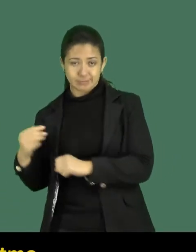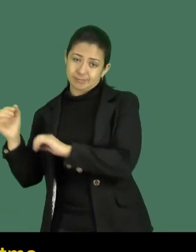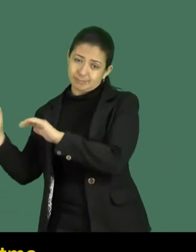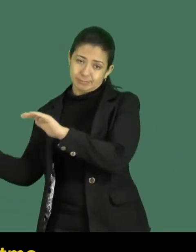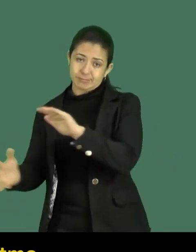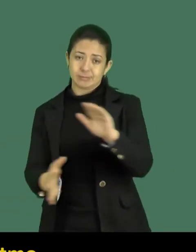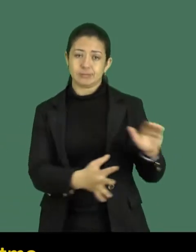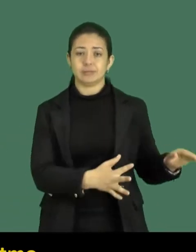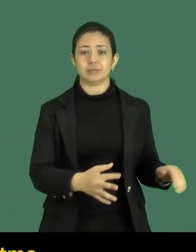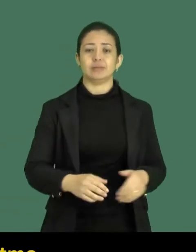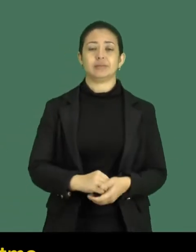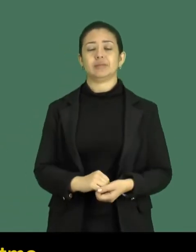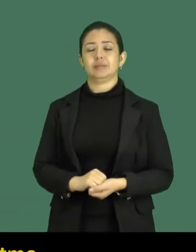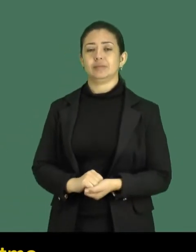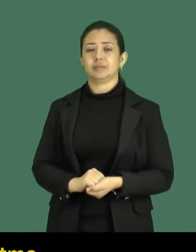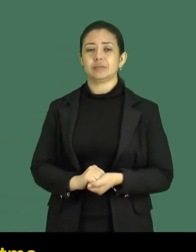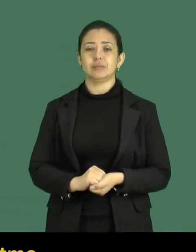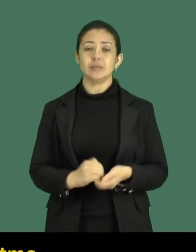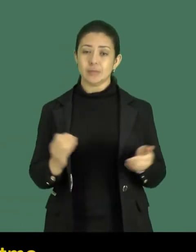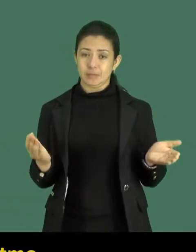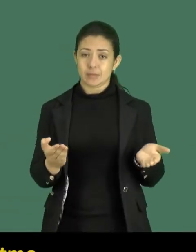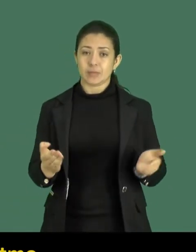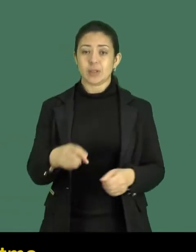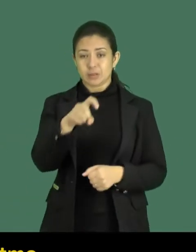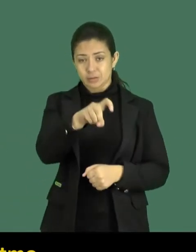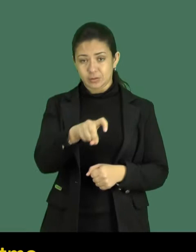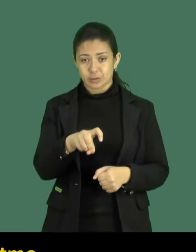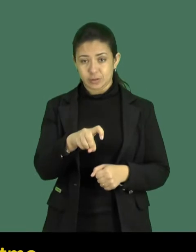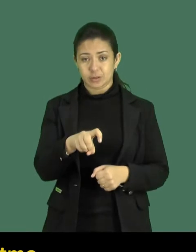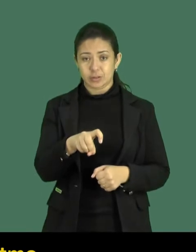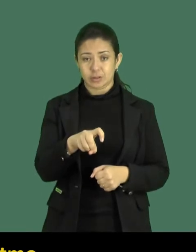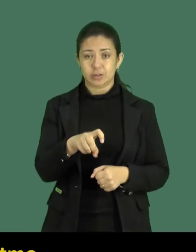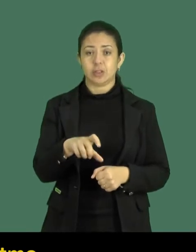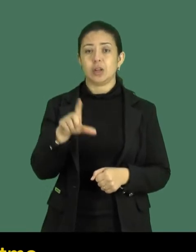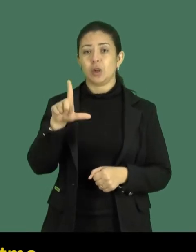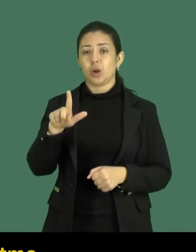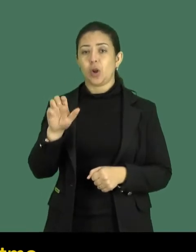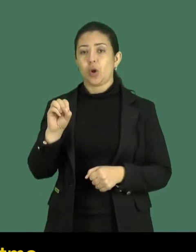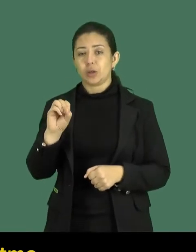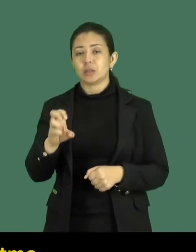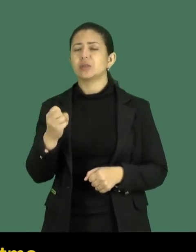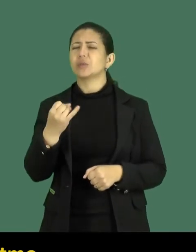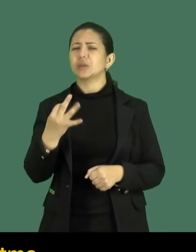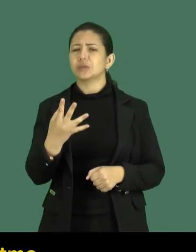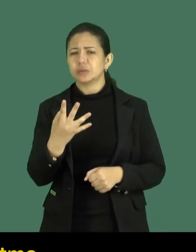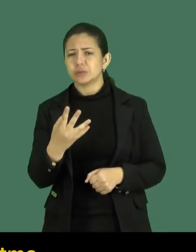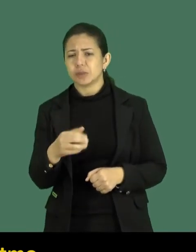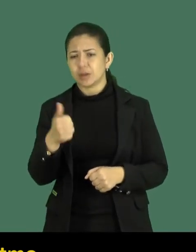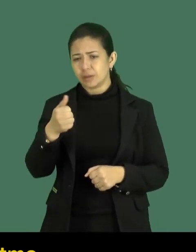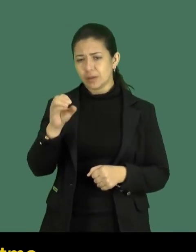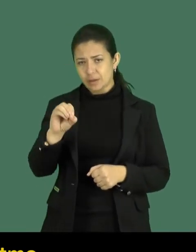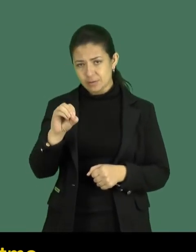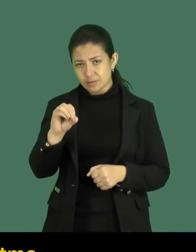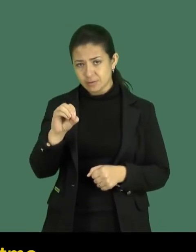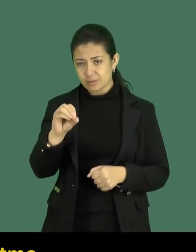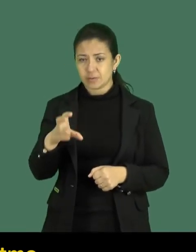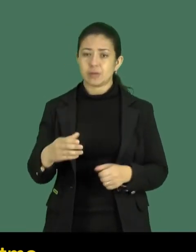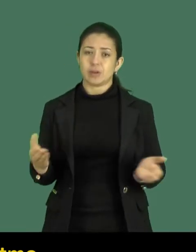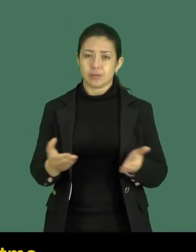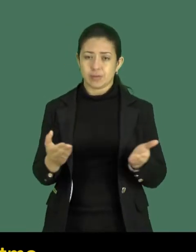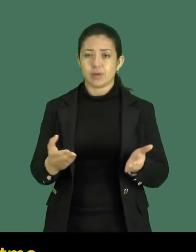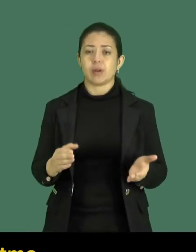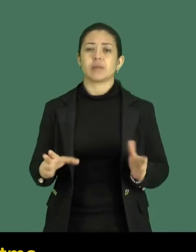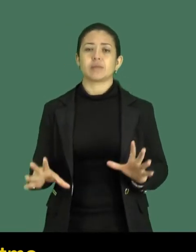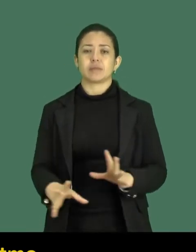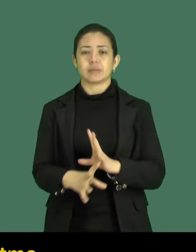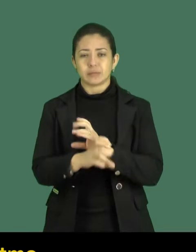Então, x, né, o logaritmo, o valor do logaritmo é o expoente do 10. O expoente é 3